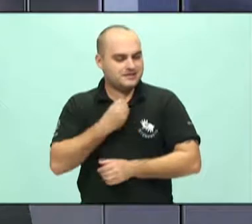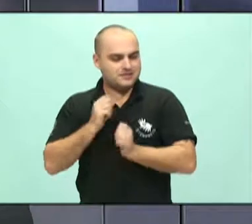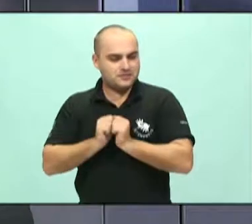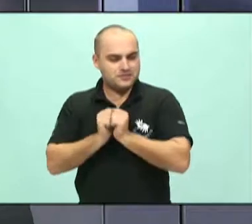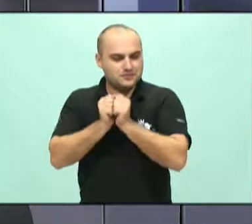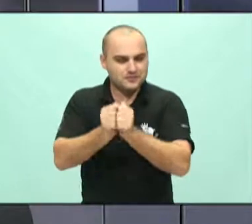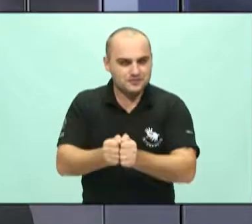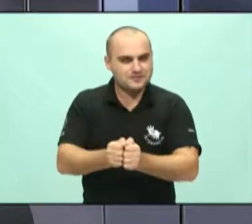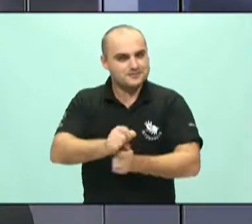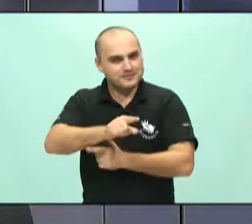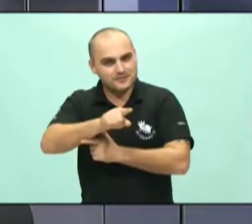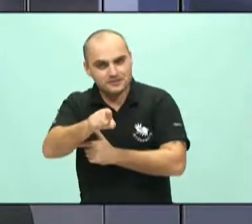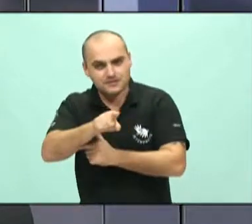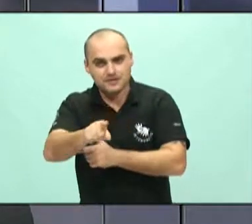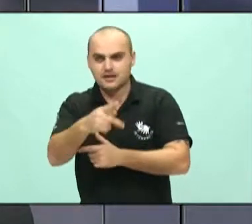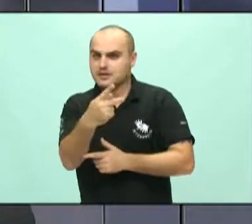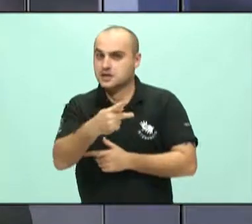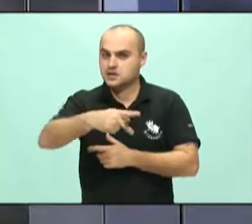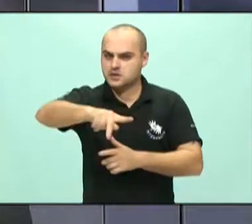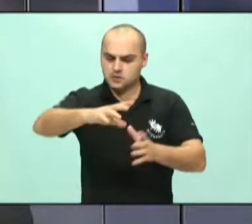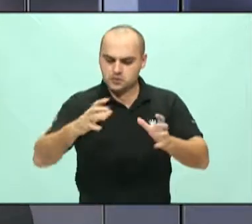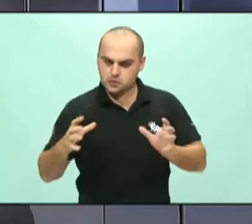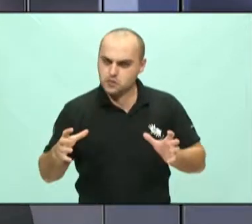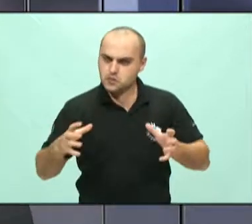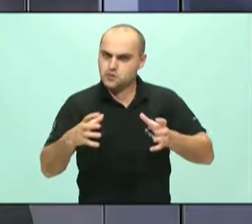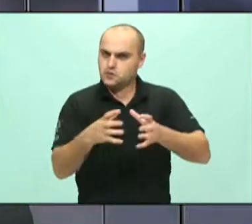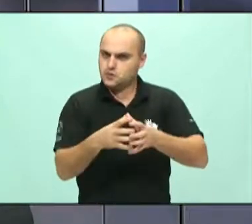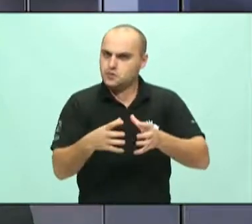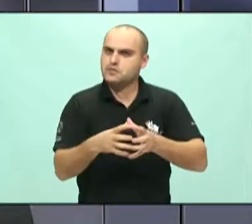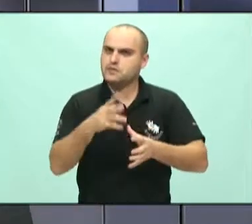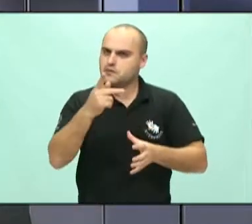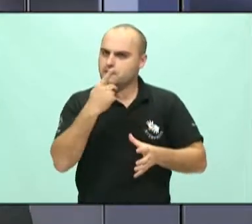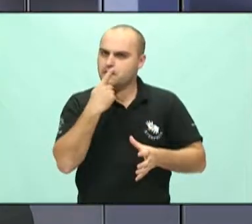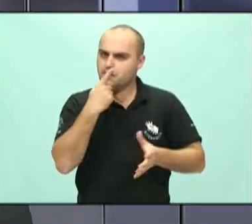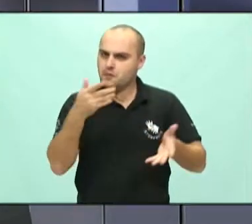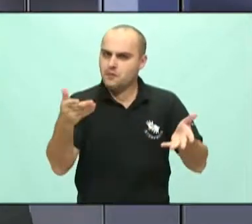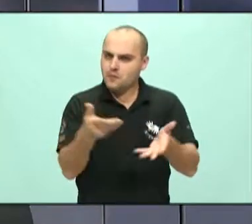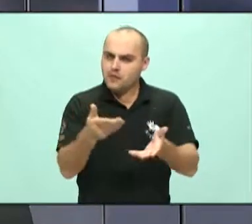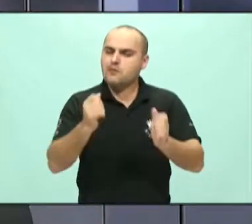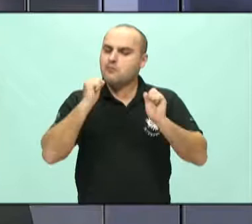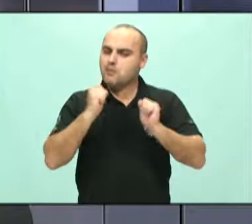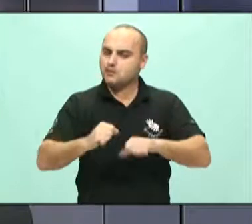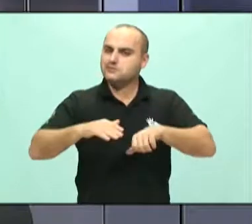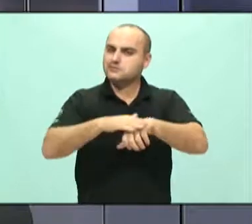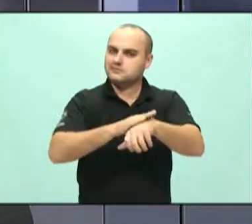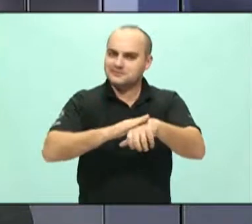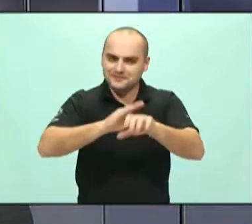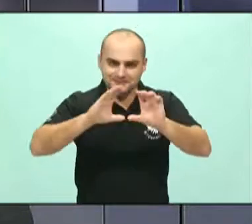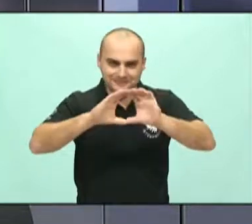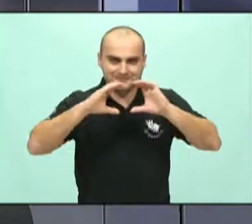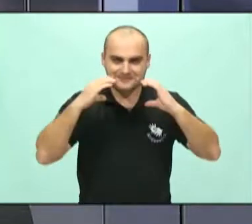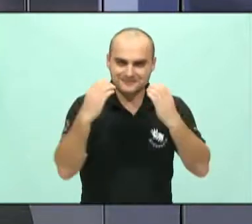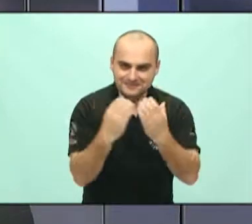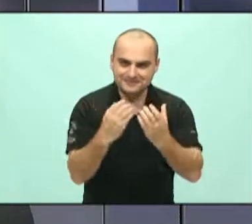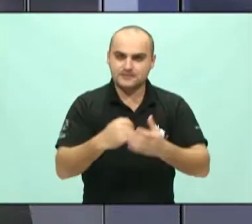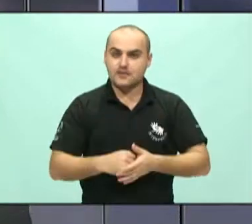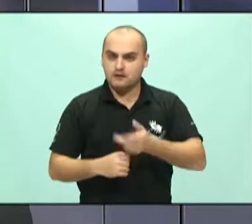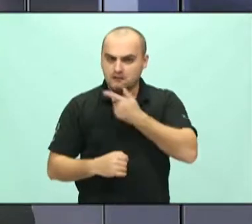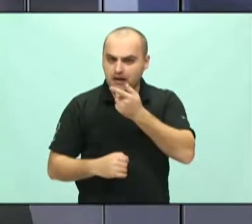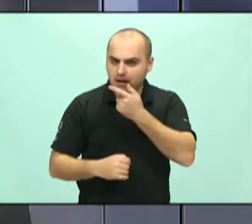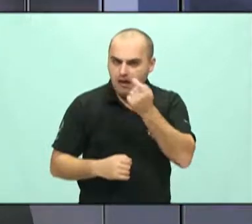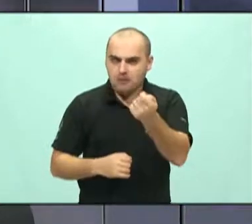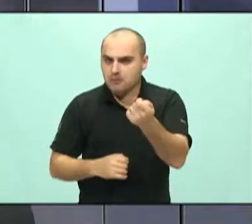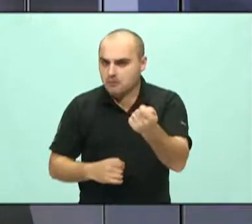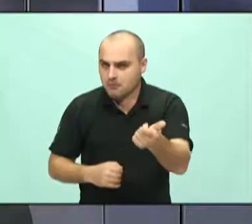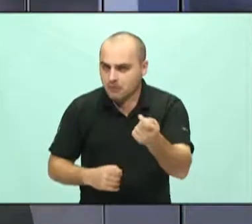toda essa grande equipe da TV Câmara que você citou, podendo conversar com a nossa comunidade, falar um pouquinho dos